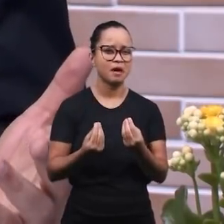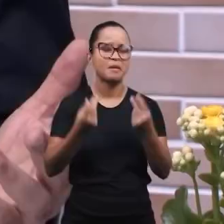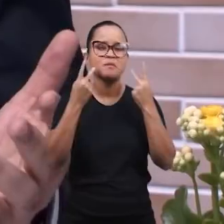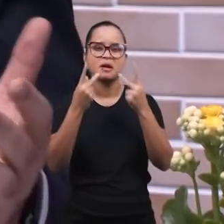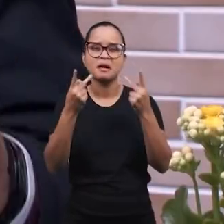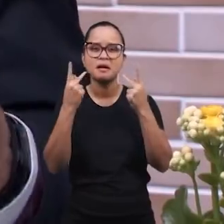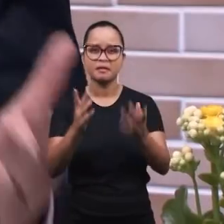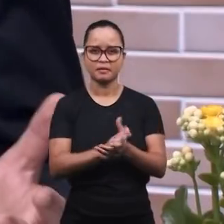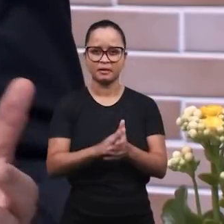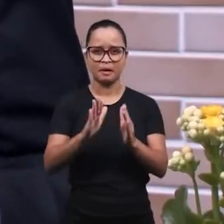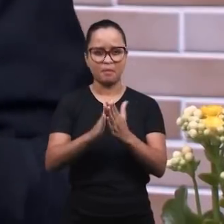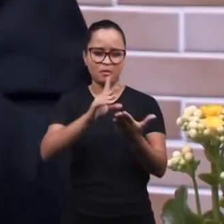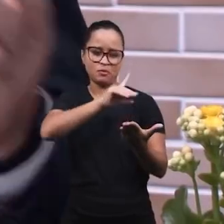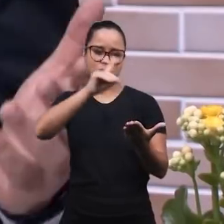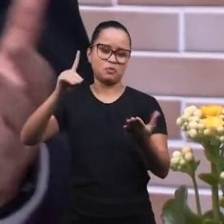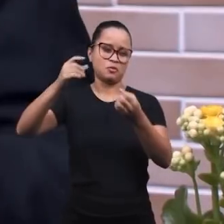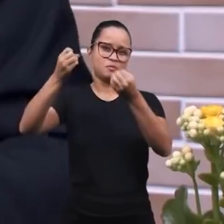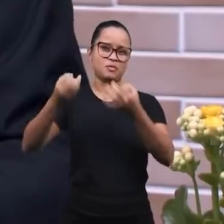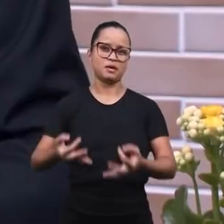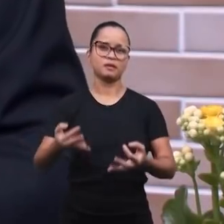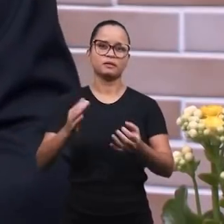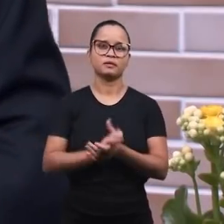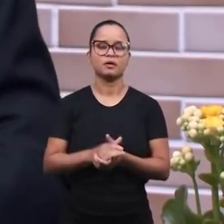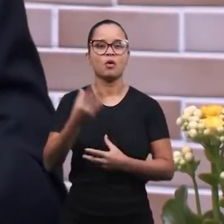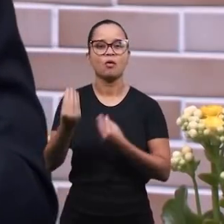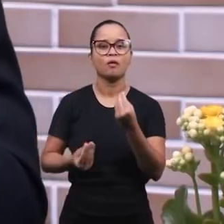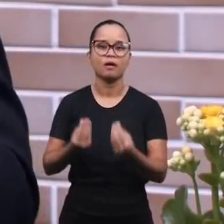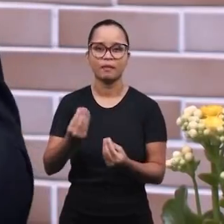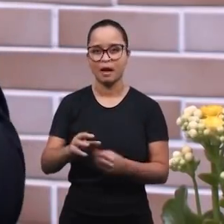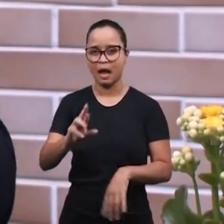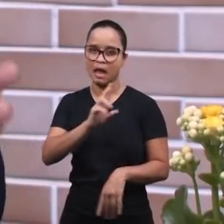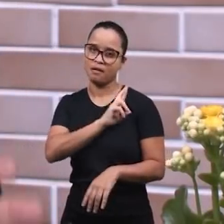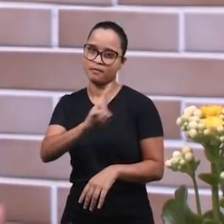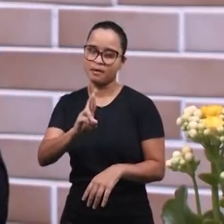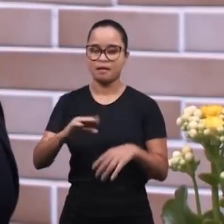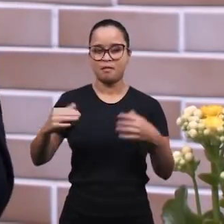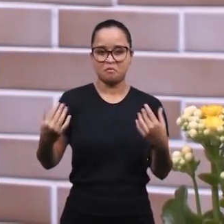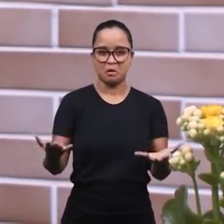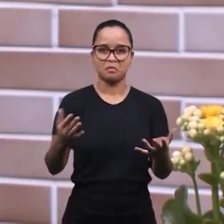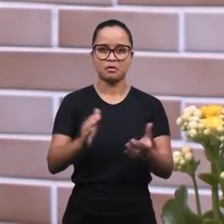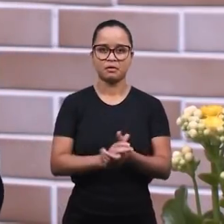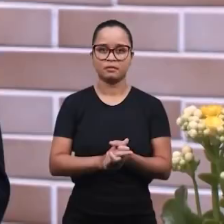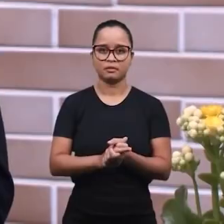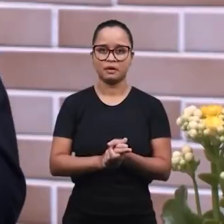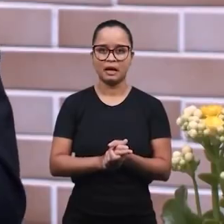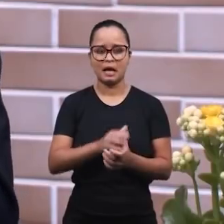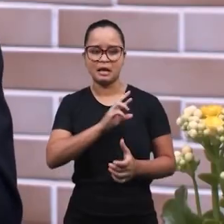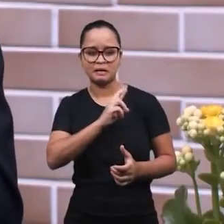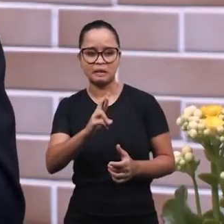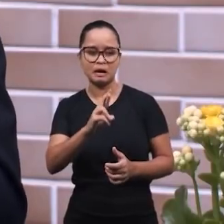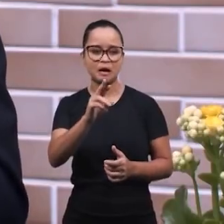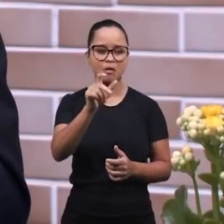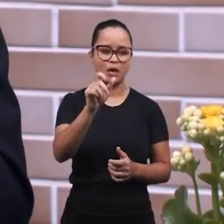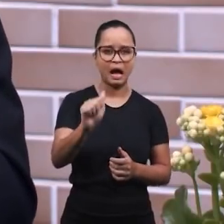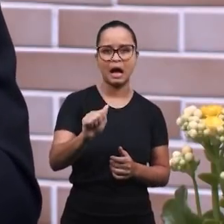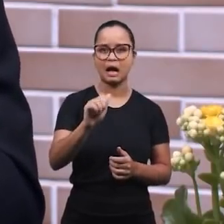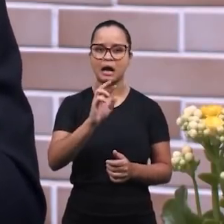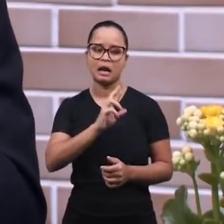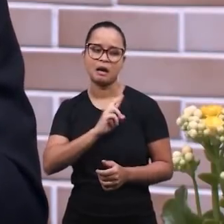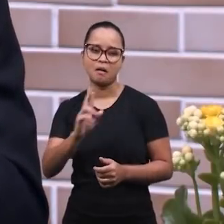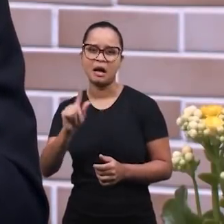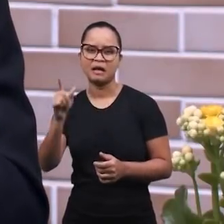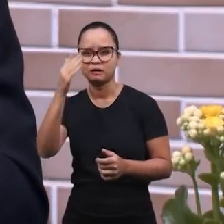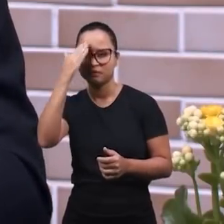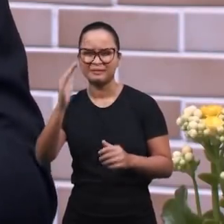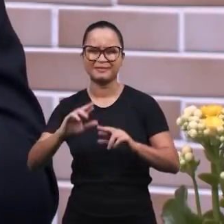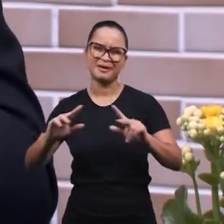o que é pregado, o que a Bíblia diz, querendo saber como a religião tal ou qual se posicionam em relação a